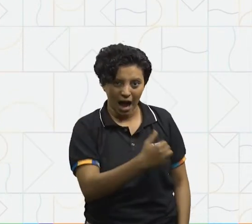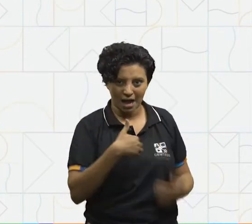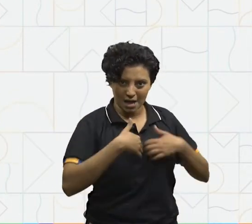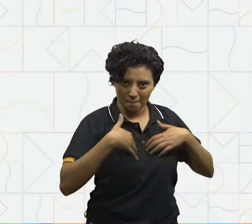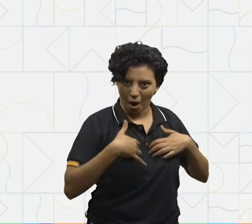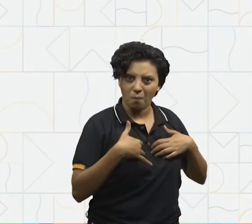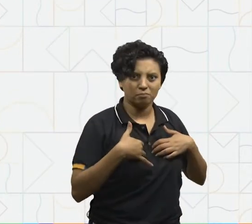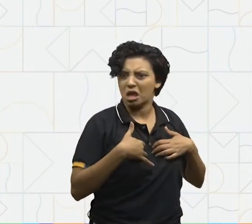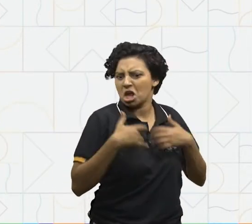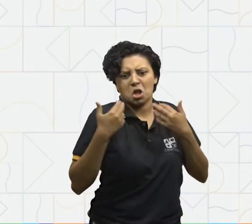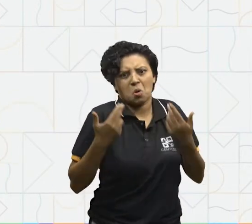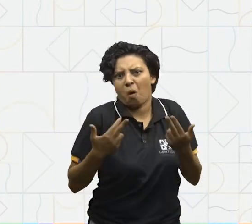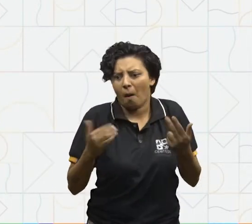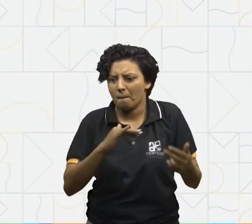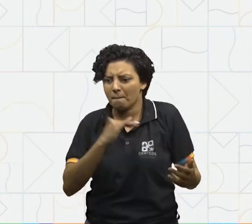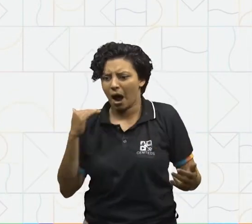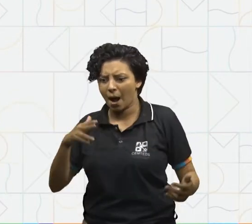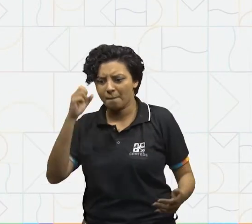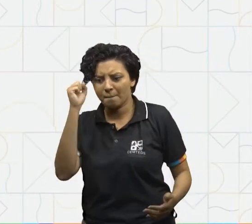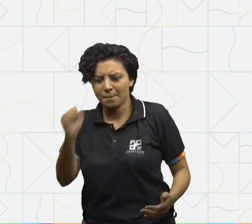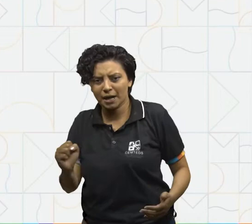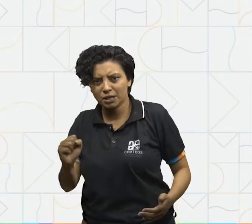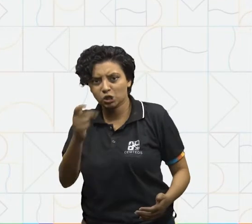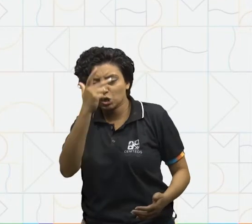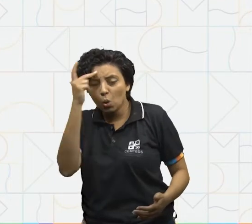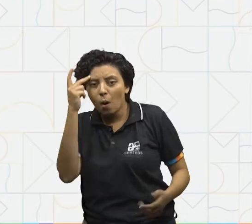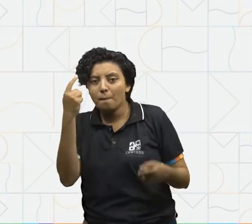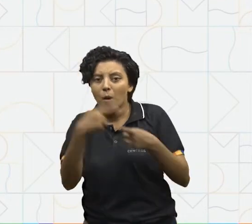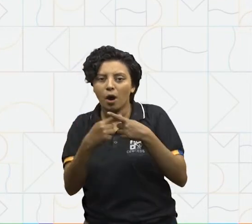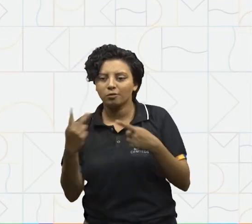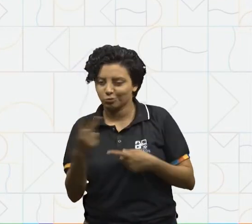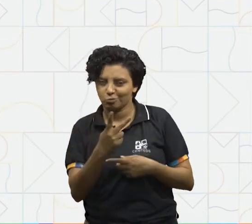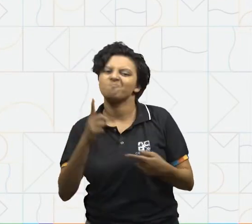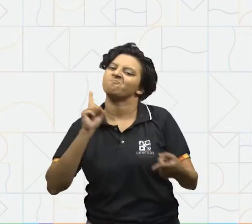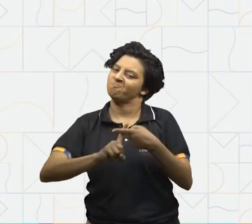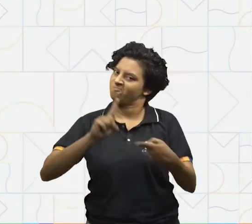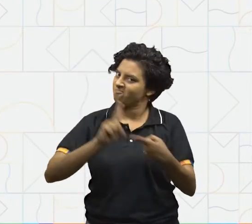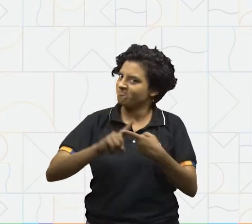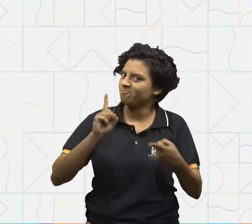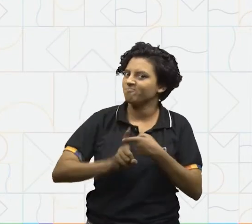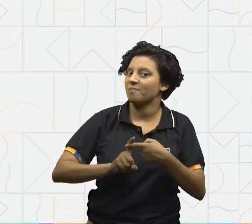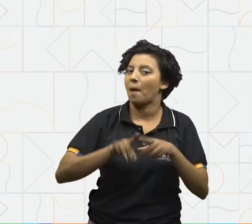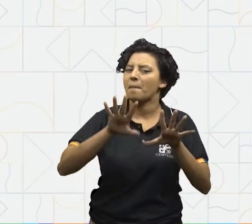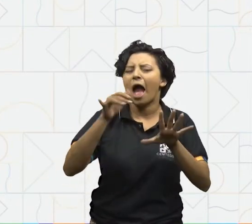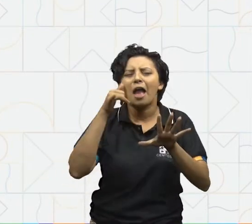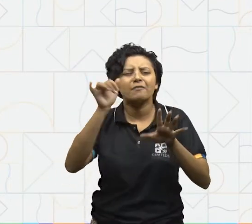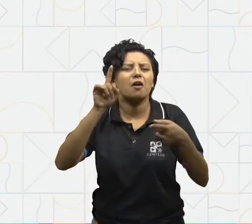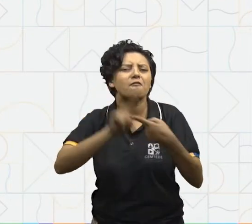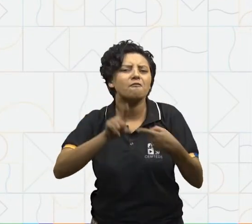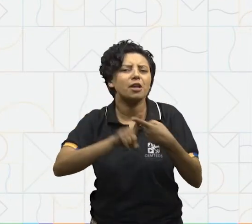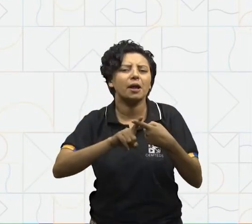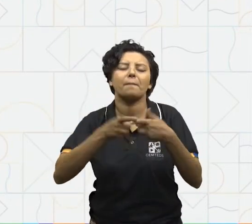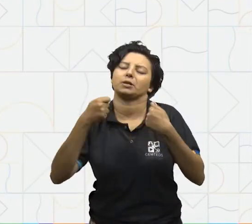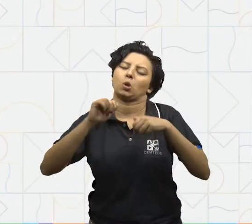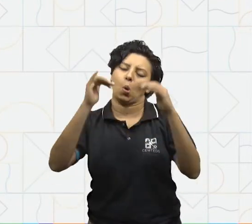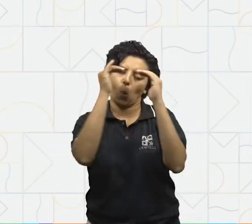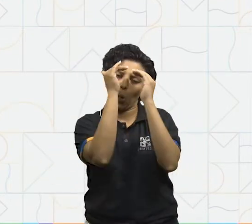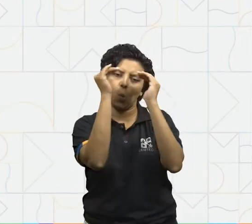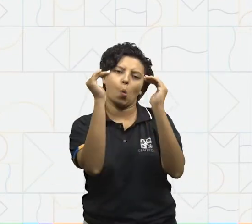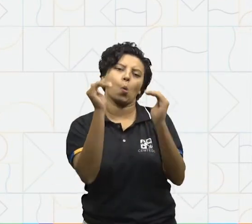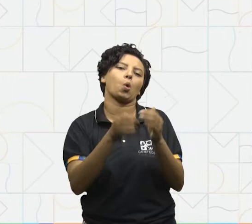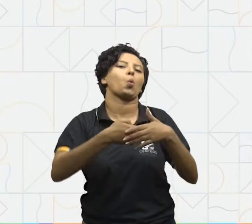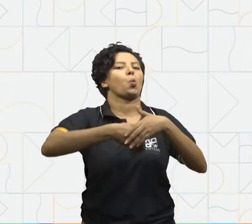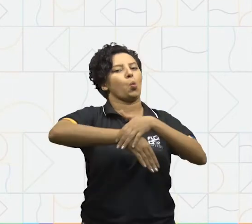pessoa, pois ambos podem se vingar. Mas para evitar a vingança, o indivíduo deve obedecer aos costumes